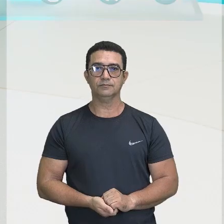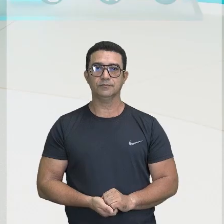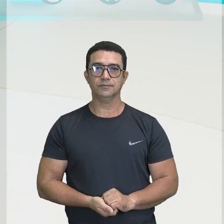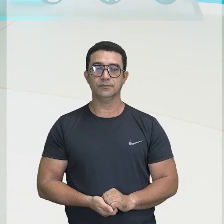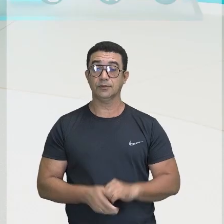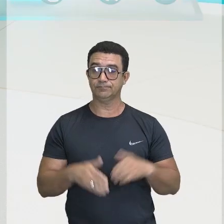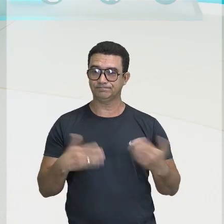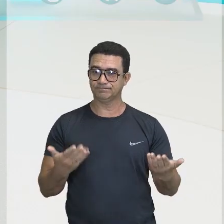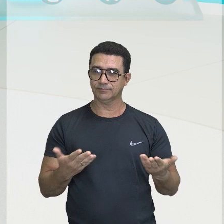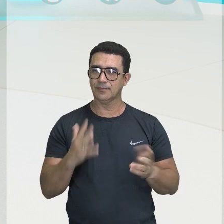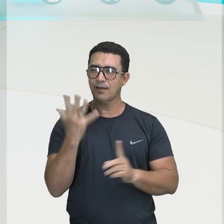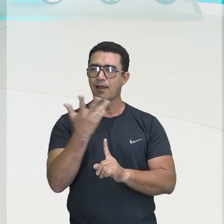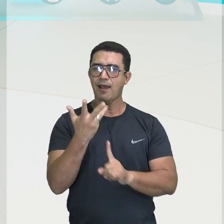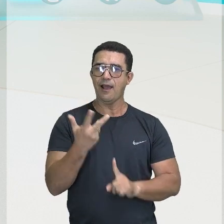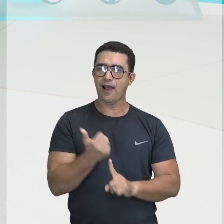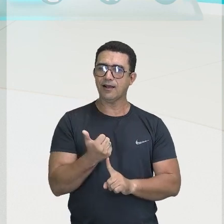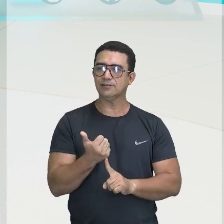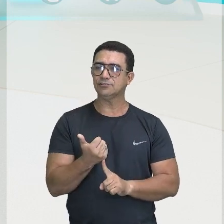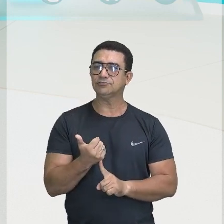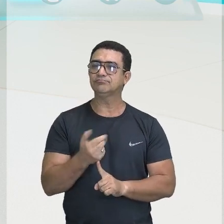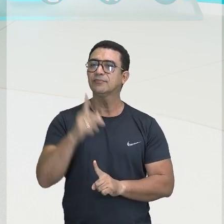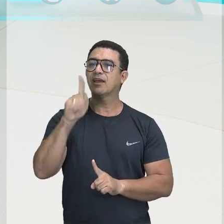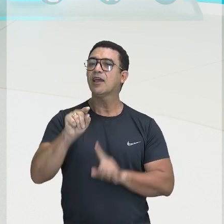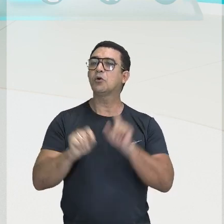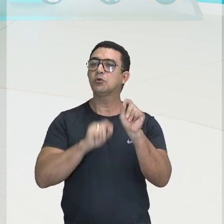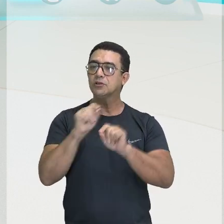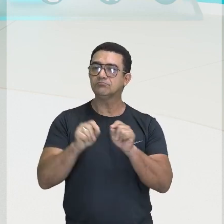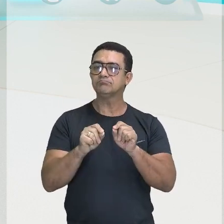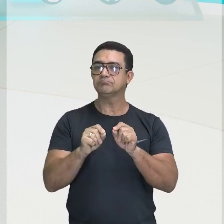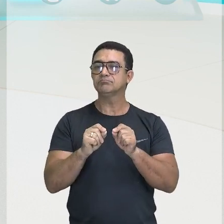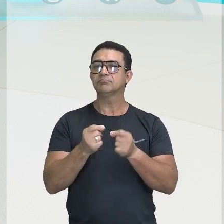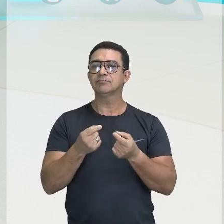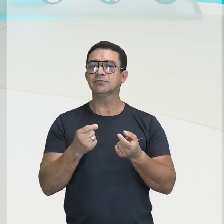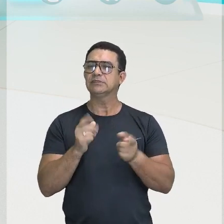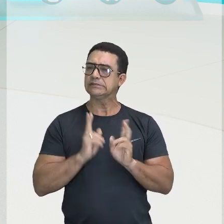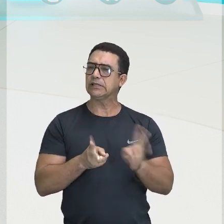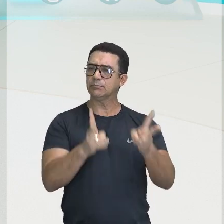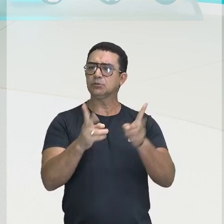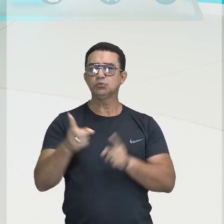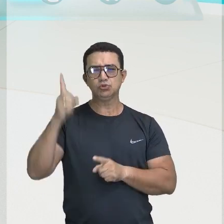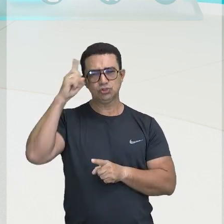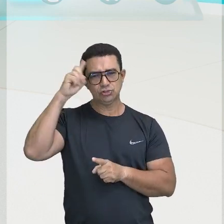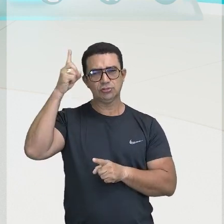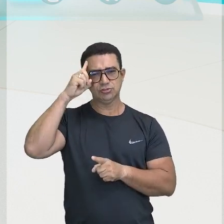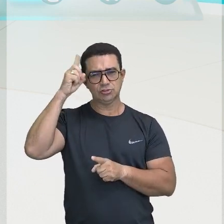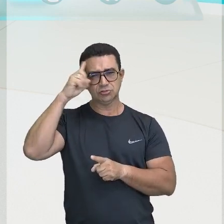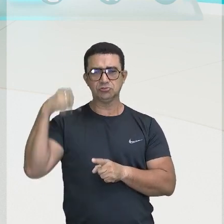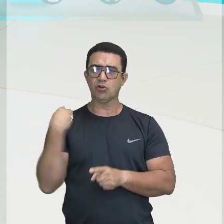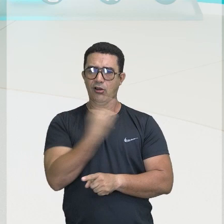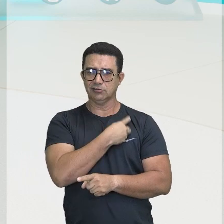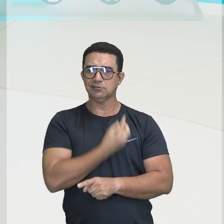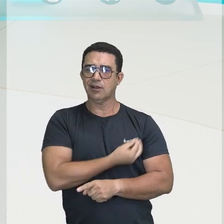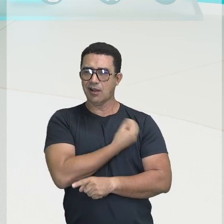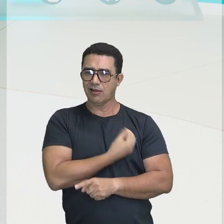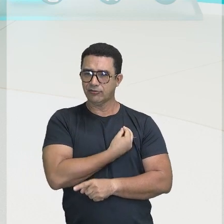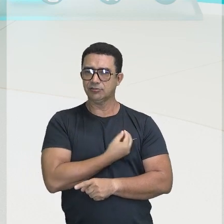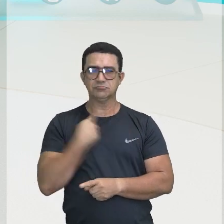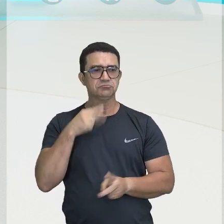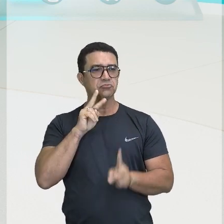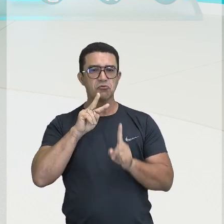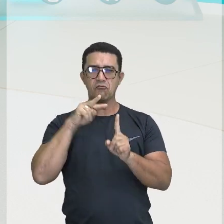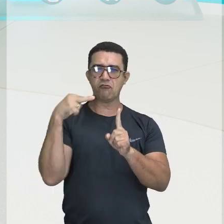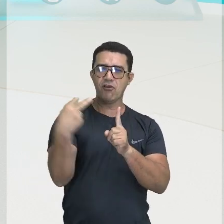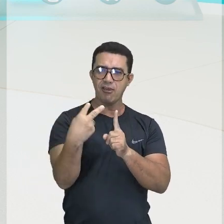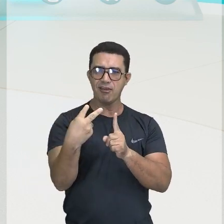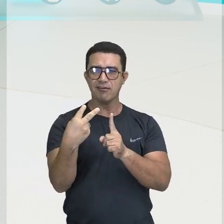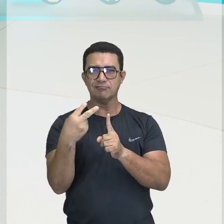Então, a arte, ela faz parte do nosso cotidiano. Se vocês olharem no seu entorno, vocês